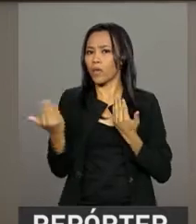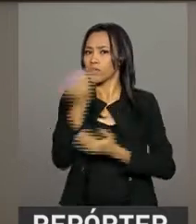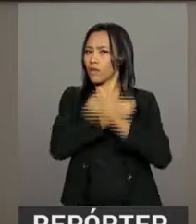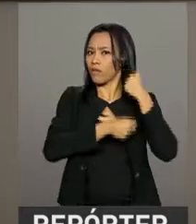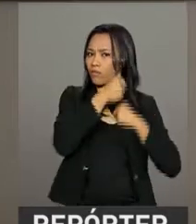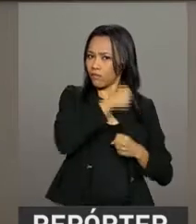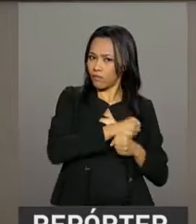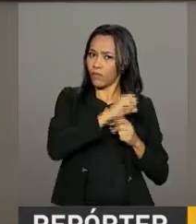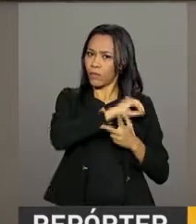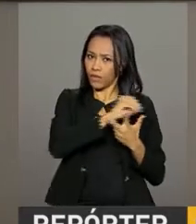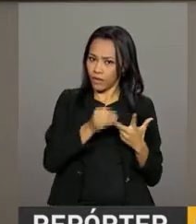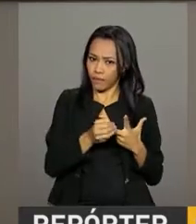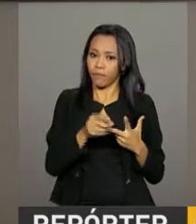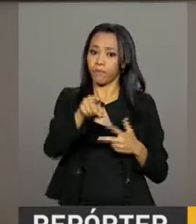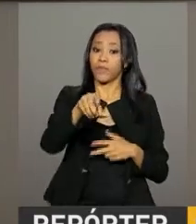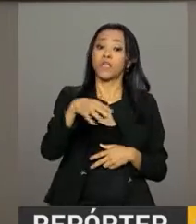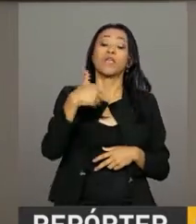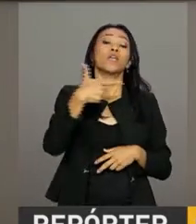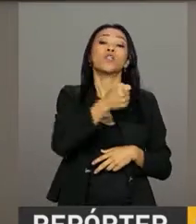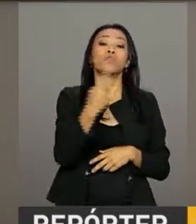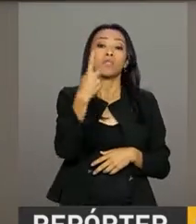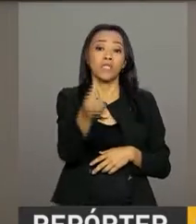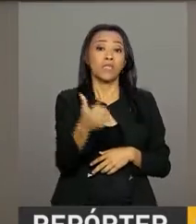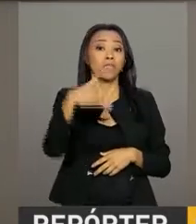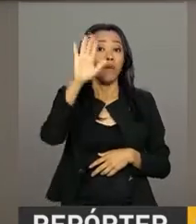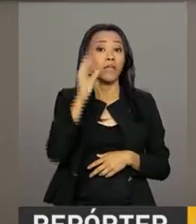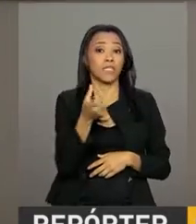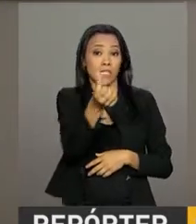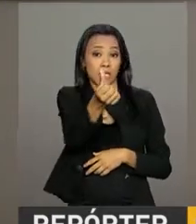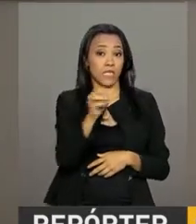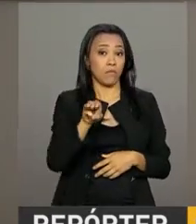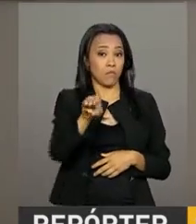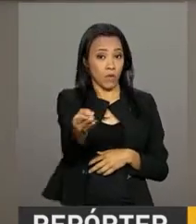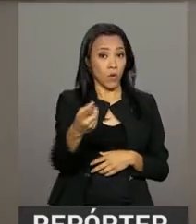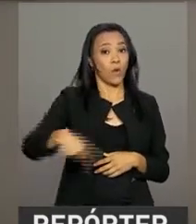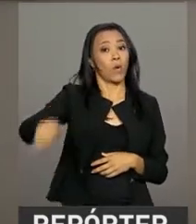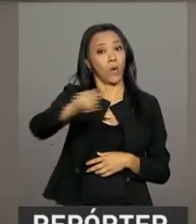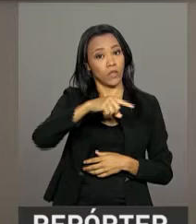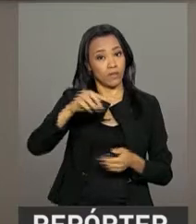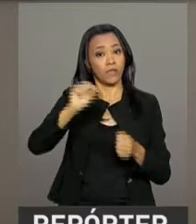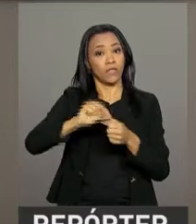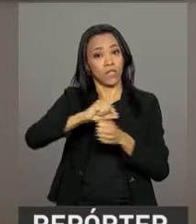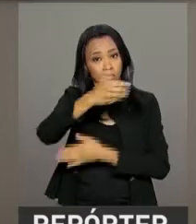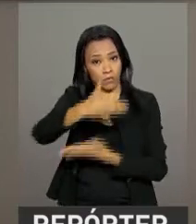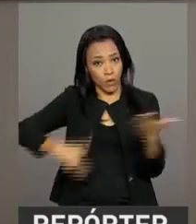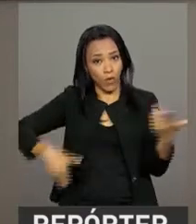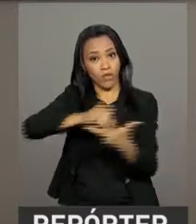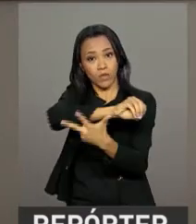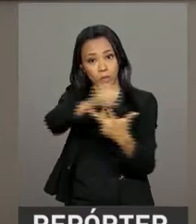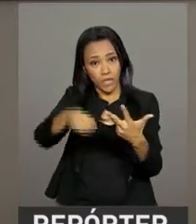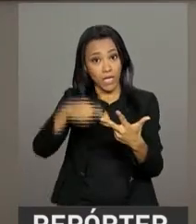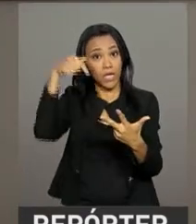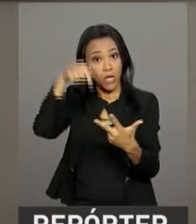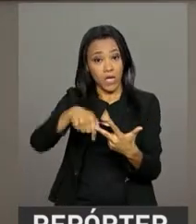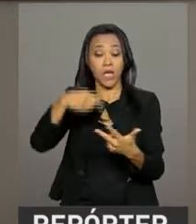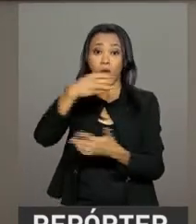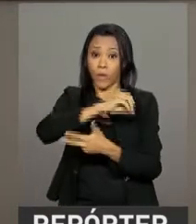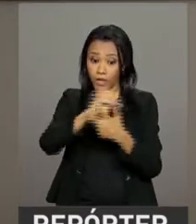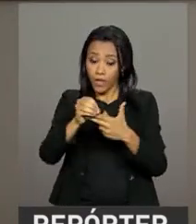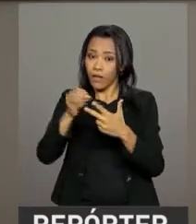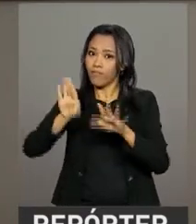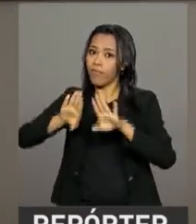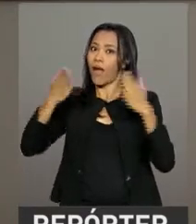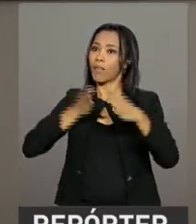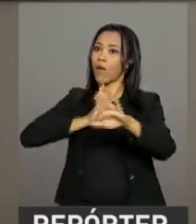2016 mais de 6 milhões de estudantes fizeram o exame nacional do ensino médio o programa abre portas para que eles possam